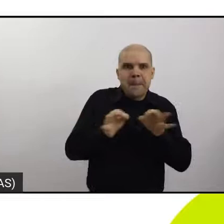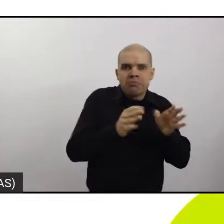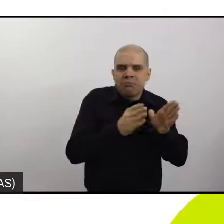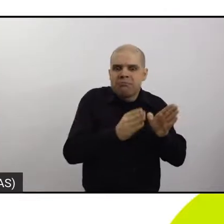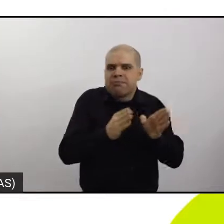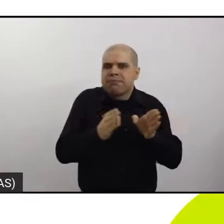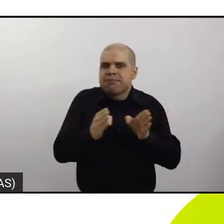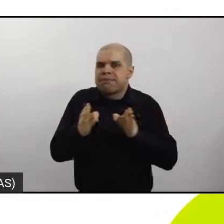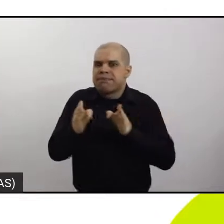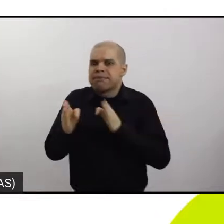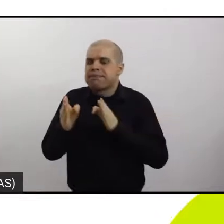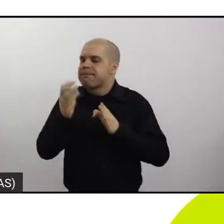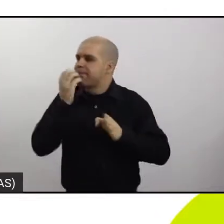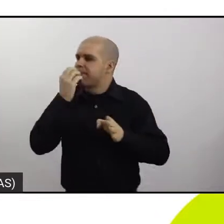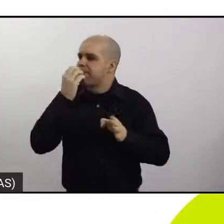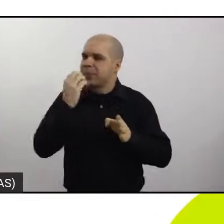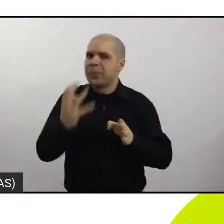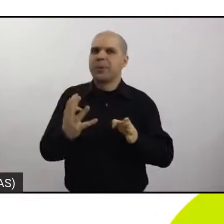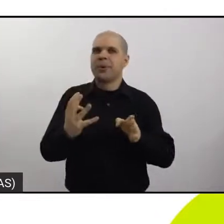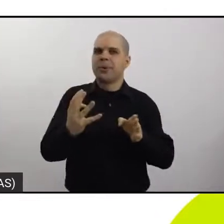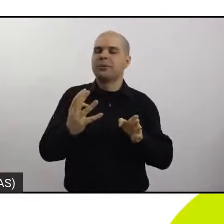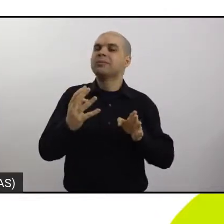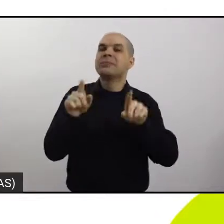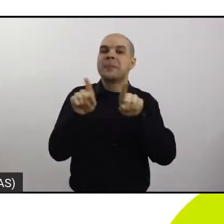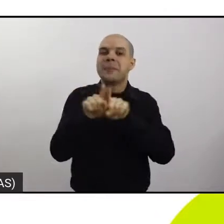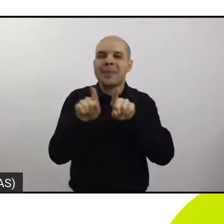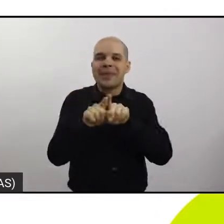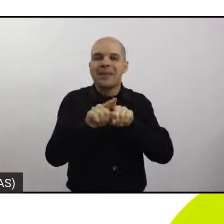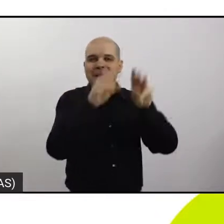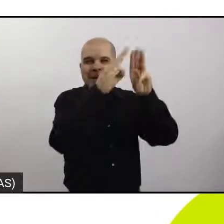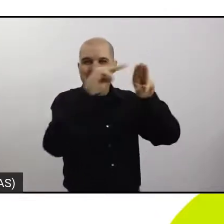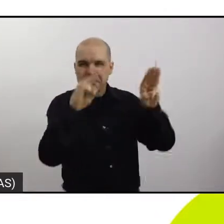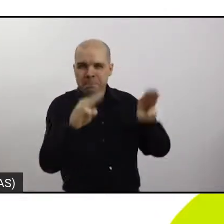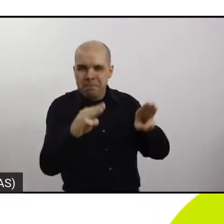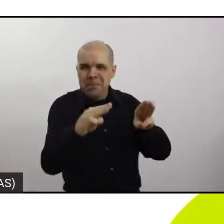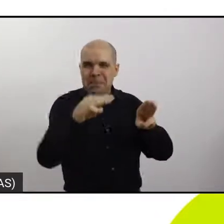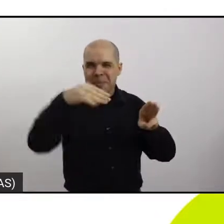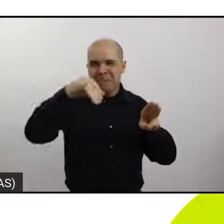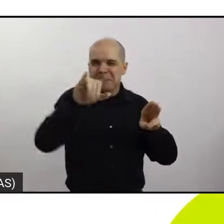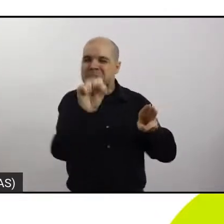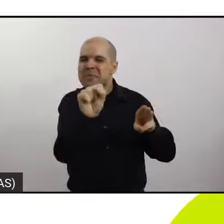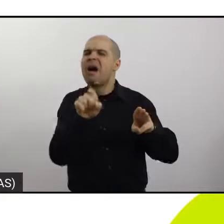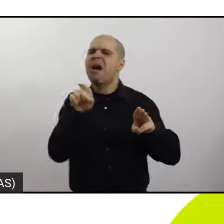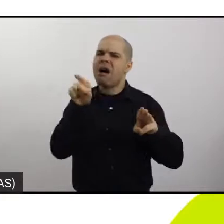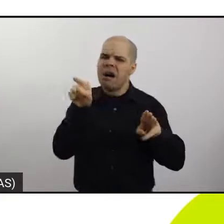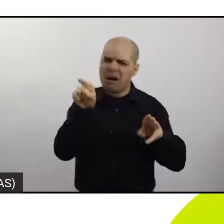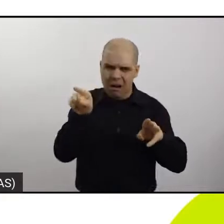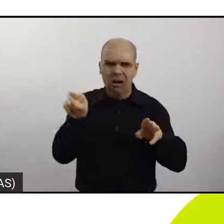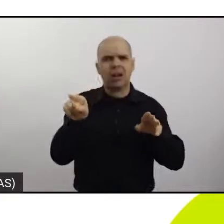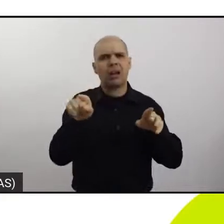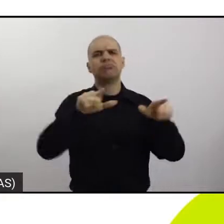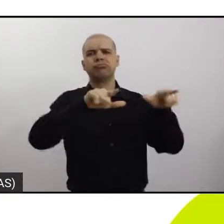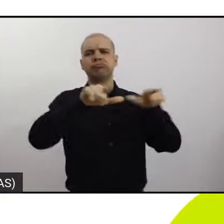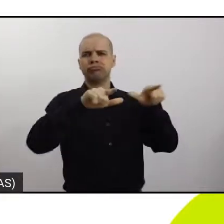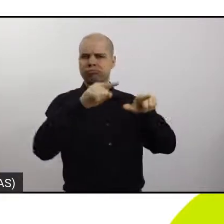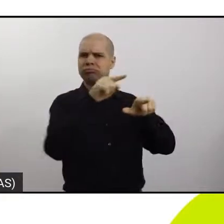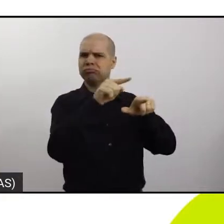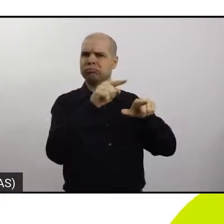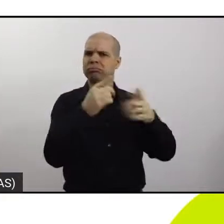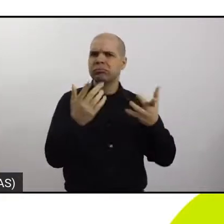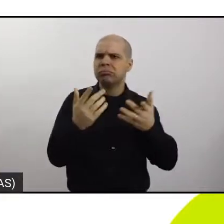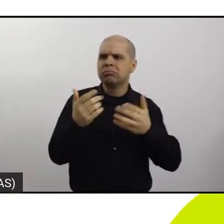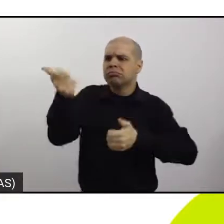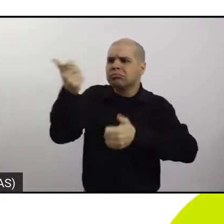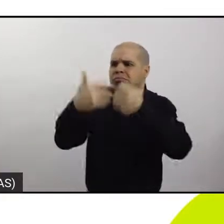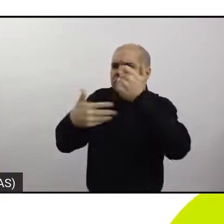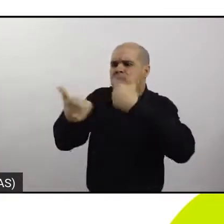nessa ponte junto com o Acervo, com o MIS. E está sendo um trabalho super